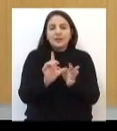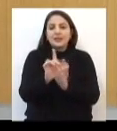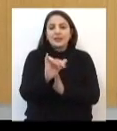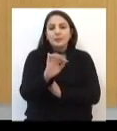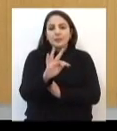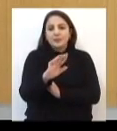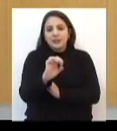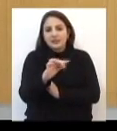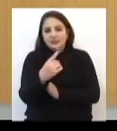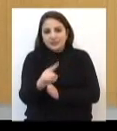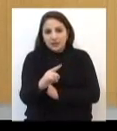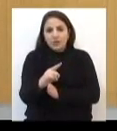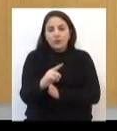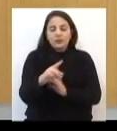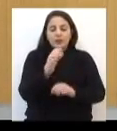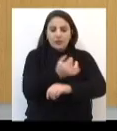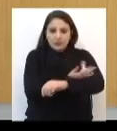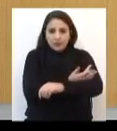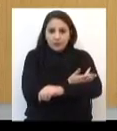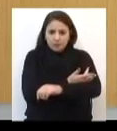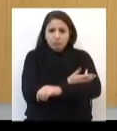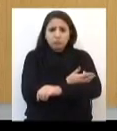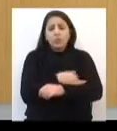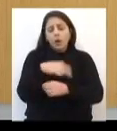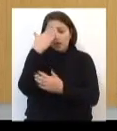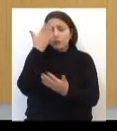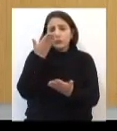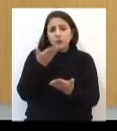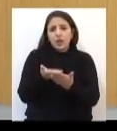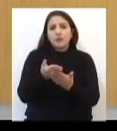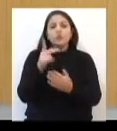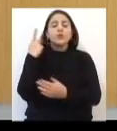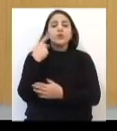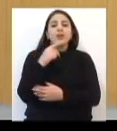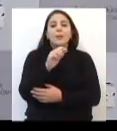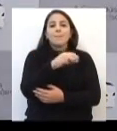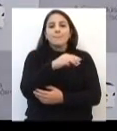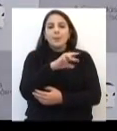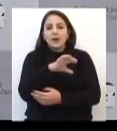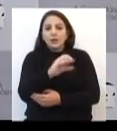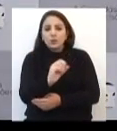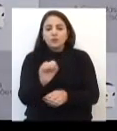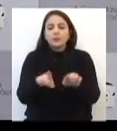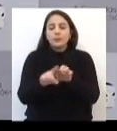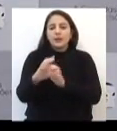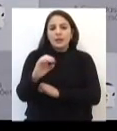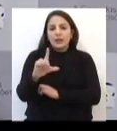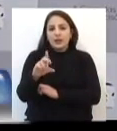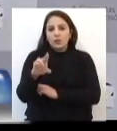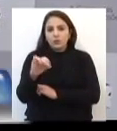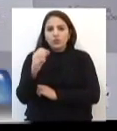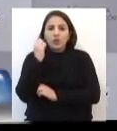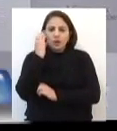grama convenceram os vereadores Marcos da Silva e Cláudia Furlaneto. Eu me equivoquei, faço a meia-culpa